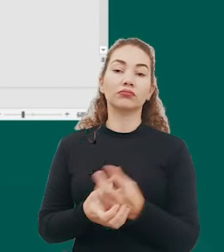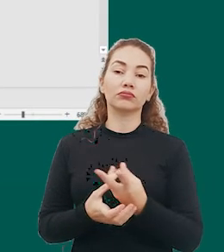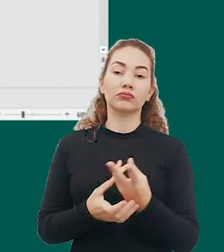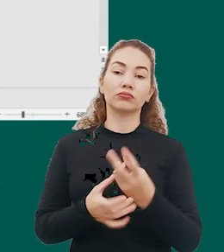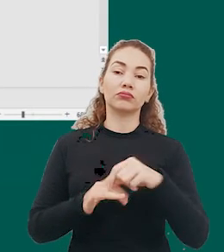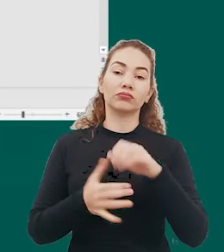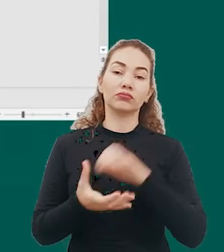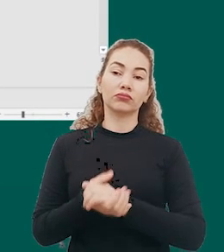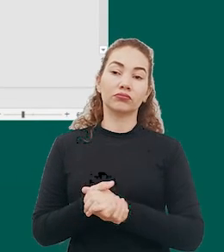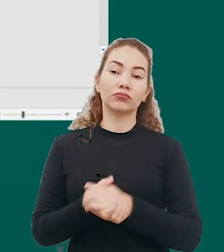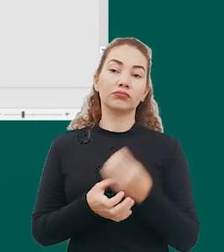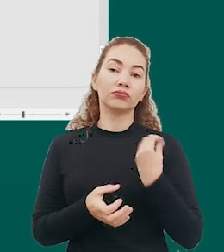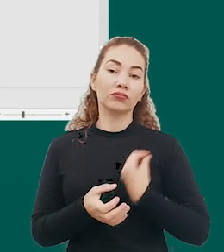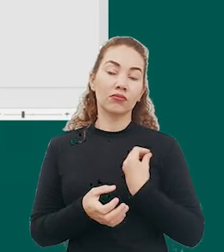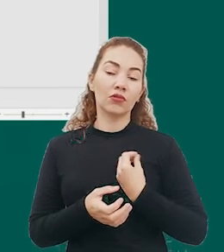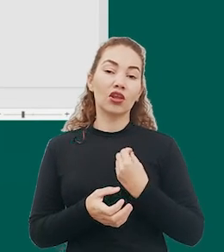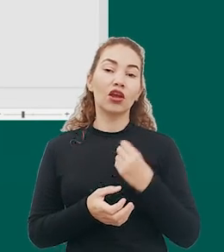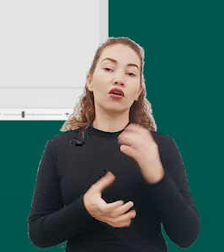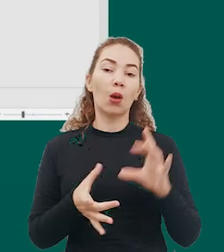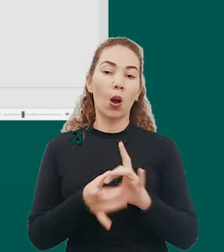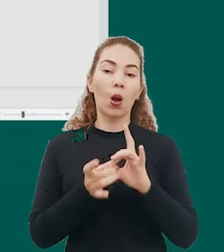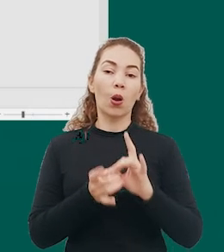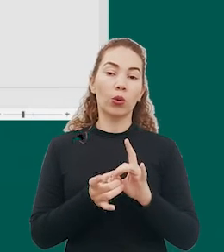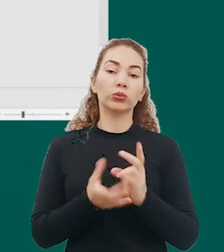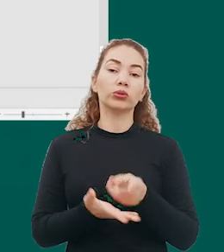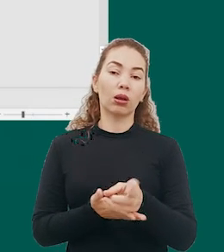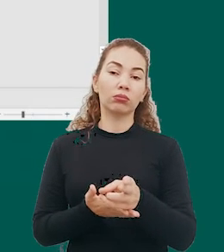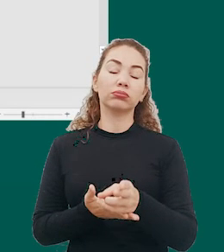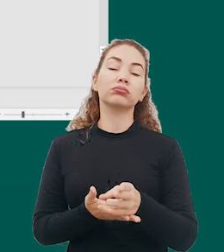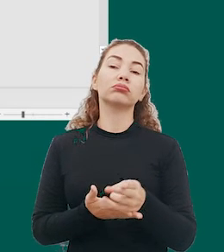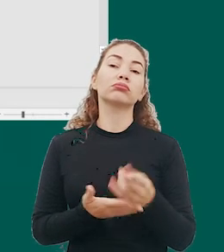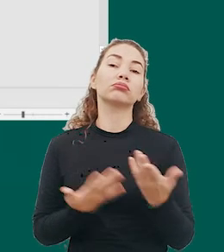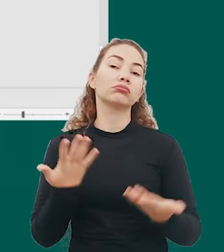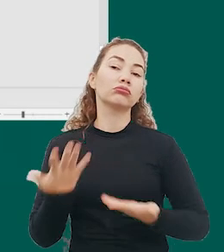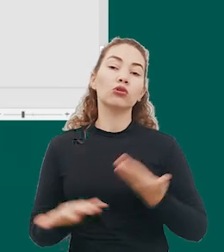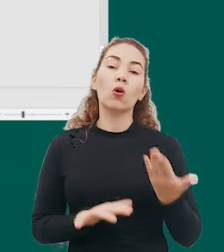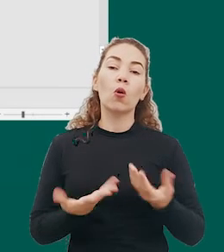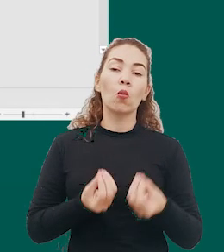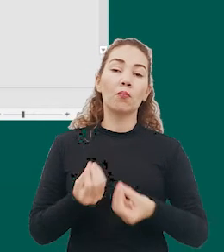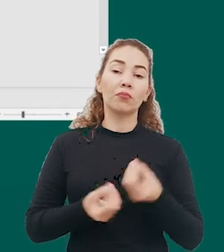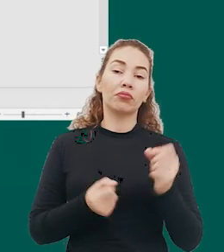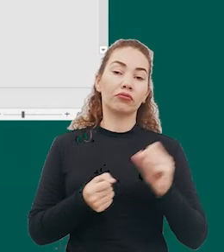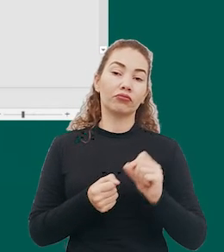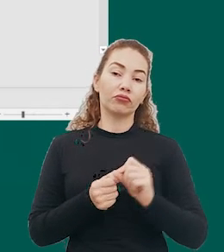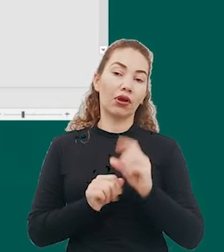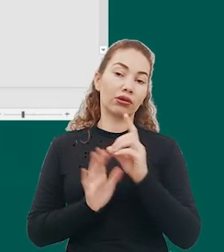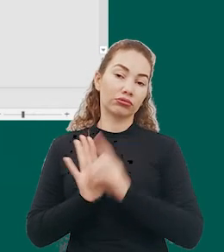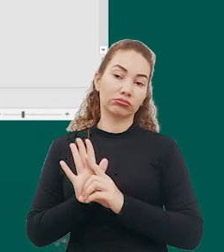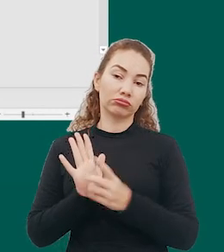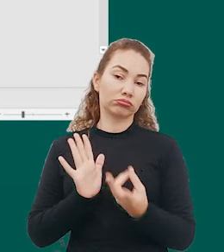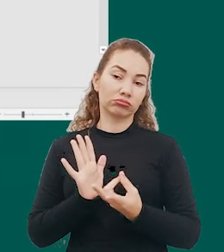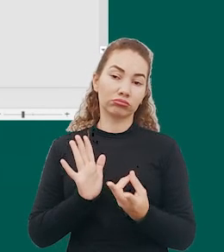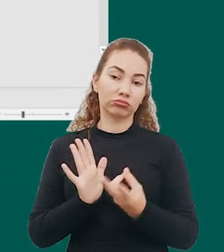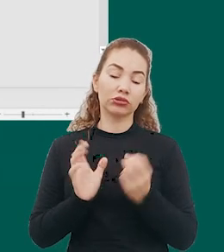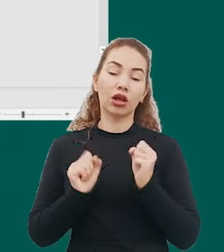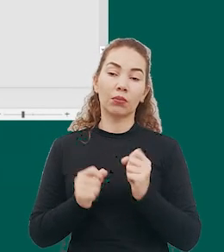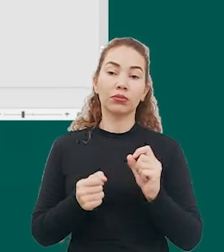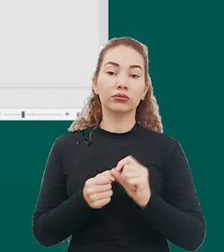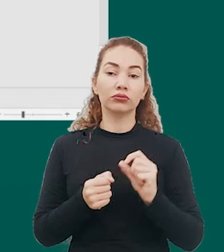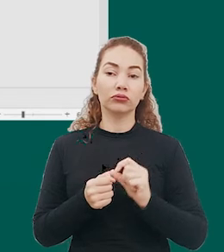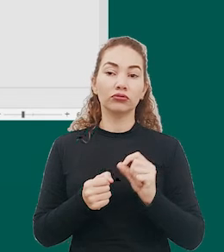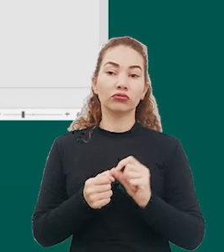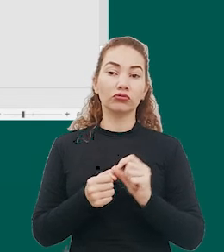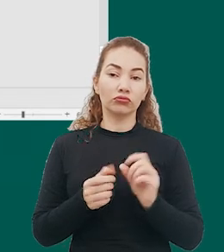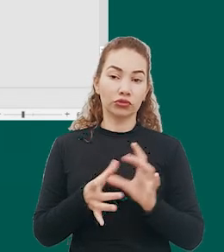ou vivem em união estável, enfim. Como eles podem estar fazendo a declaração deles? Pode estar fazendo a declaração